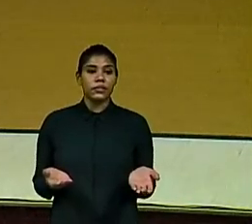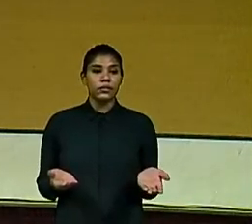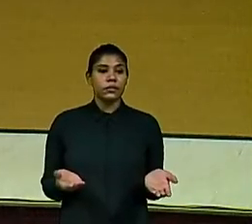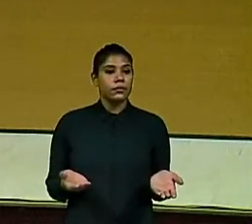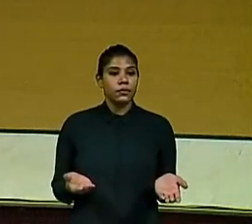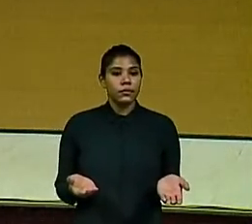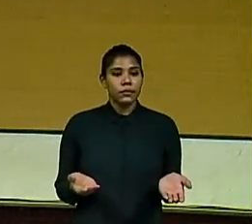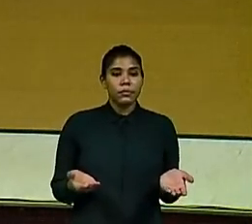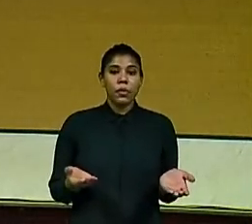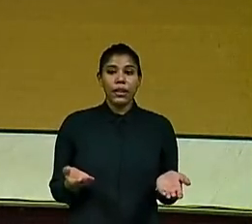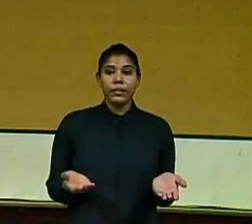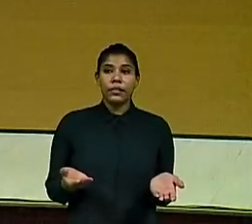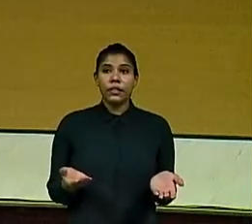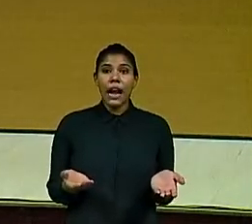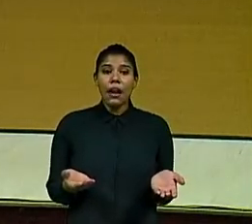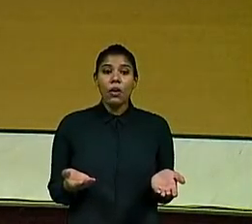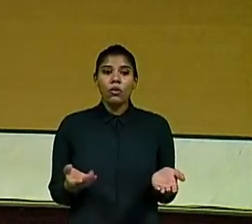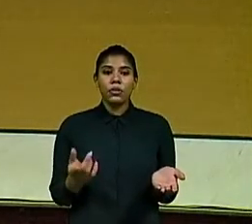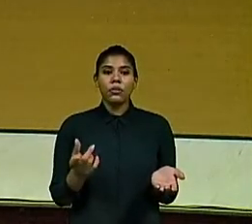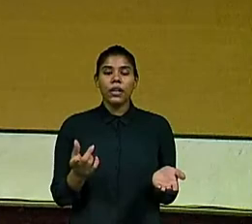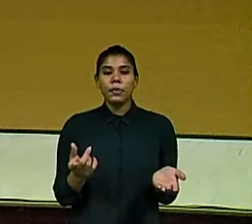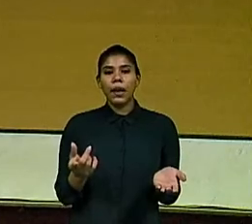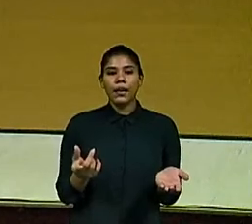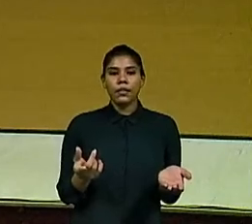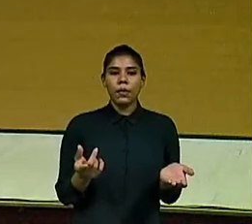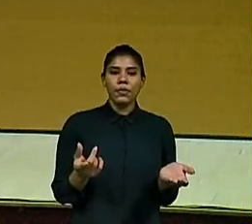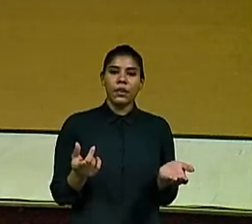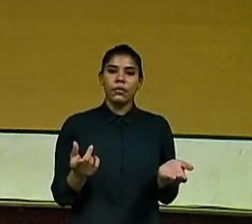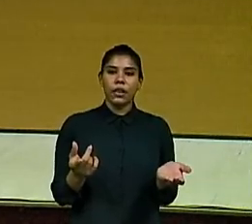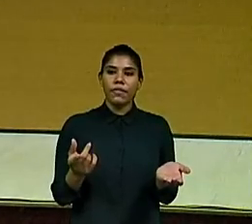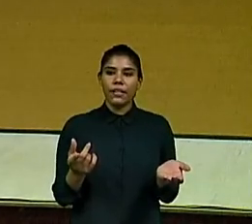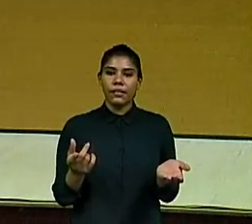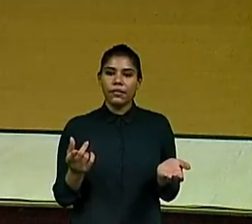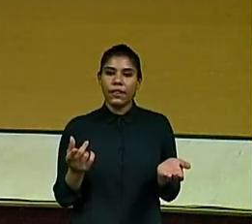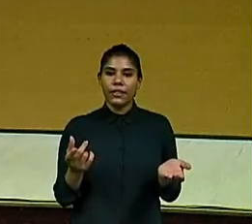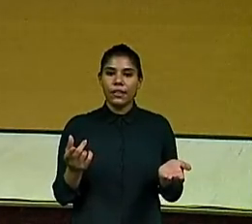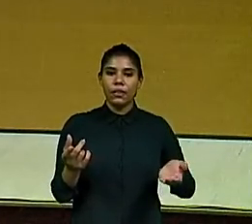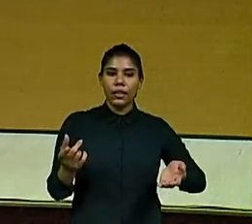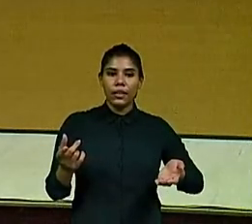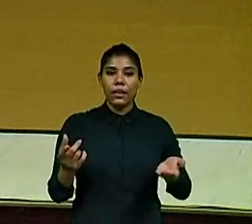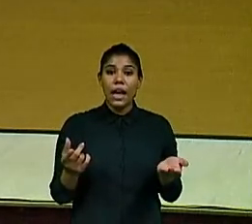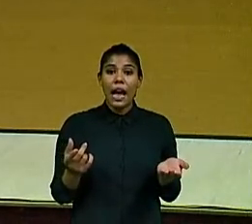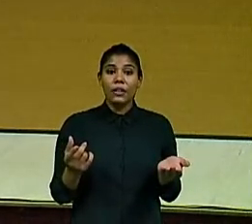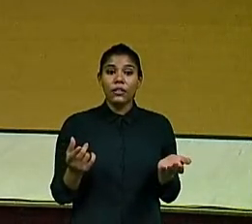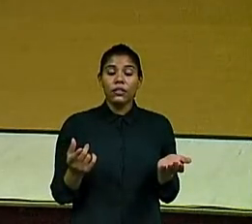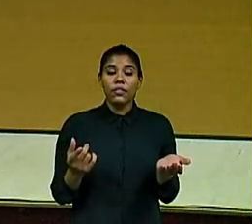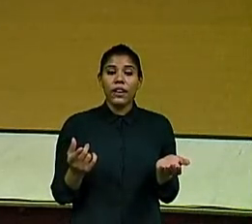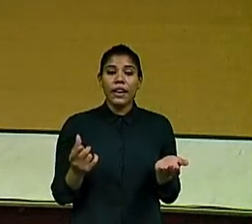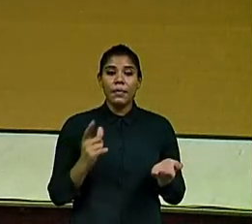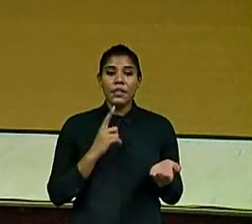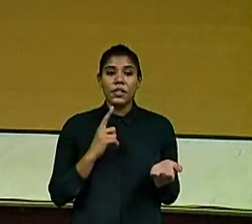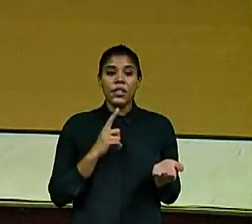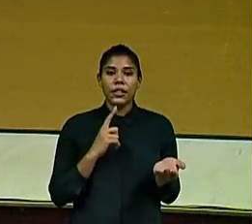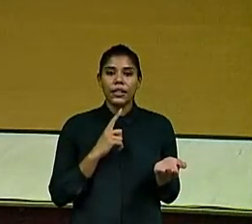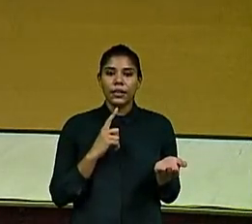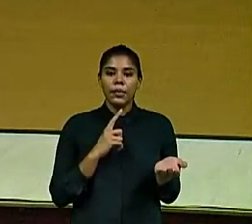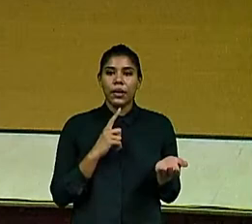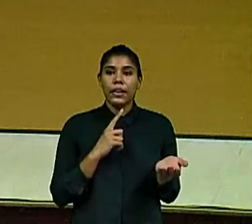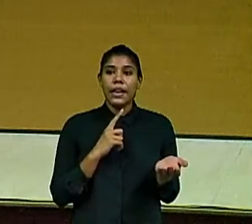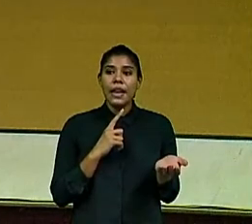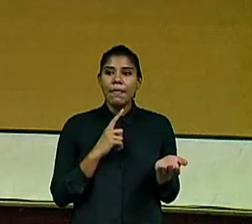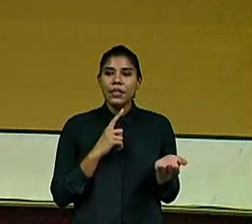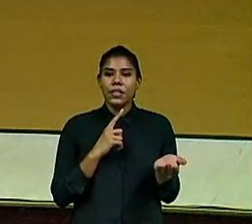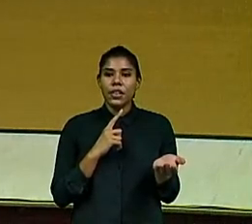enzimas de restrições são específicas para os genes que elas vão cortar sempre em